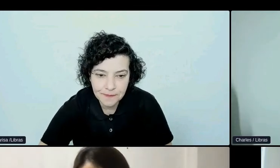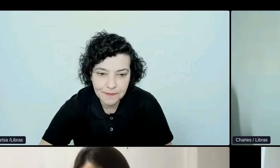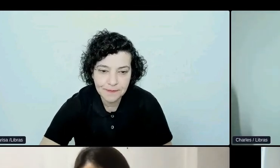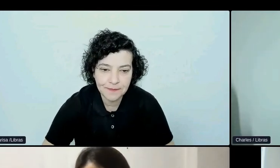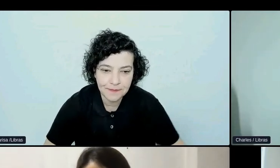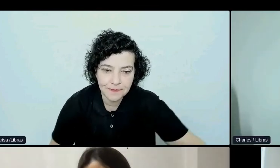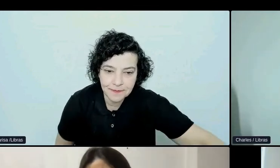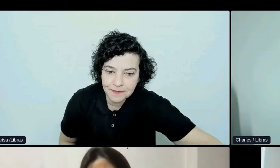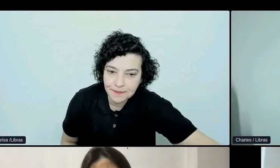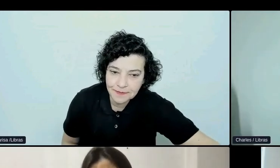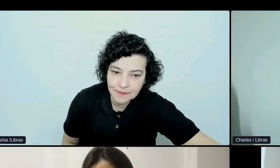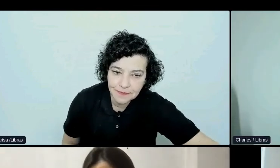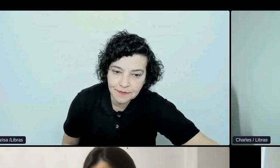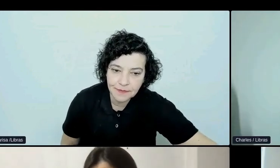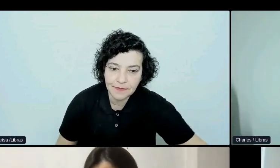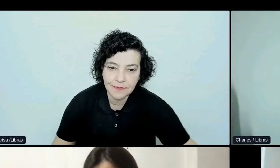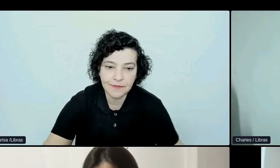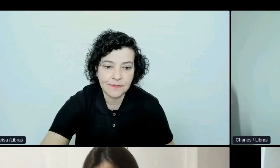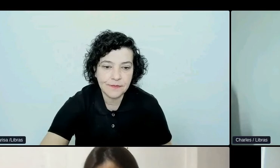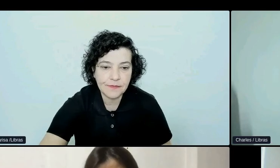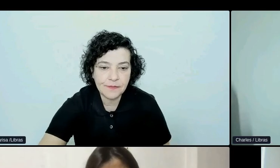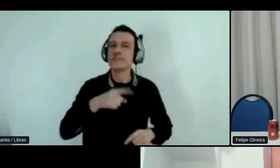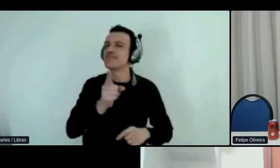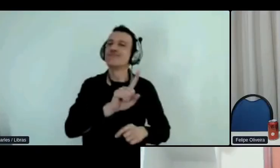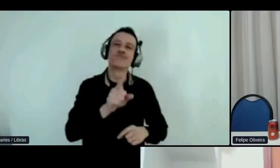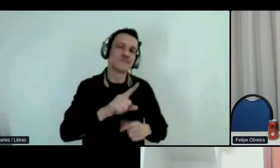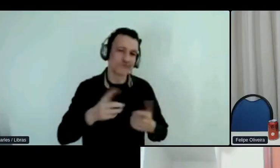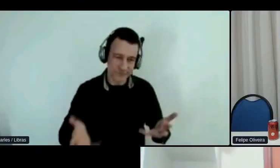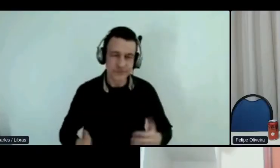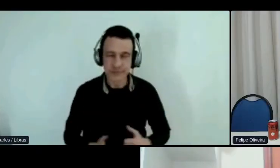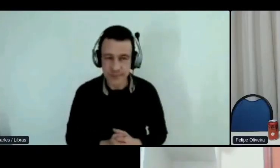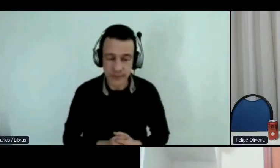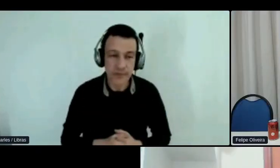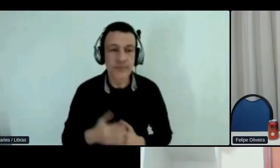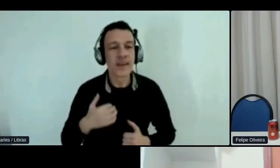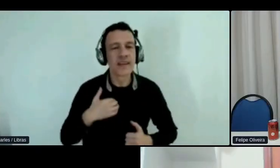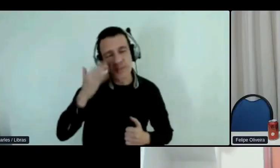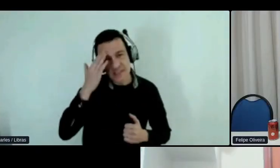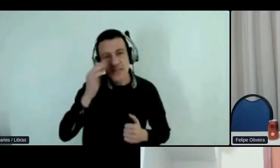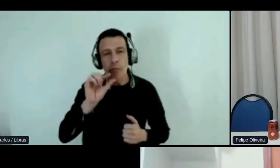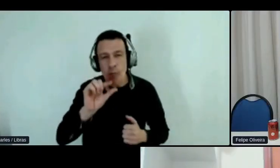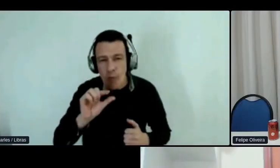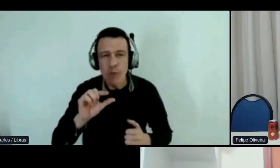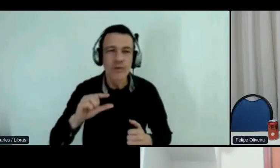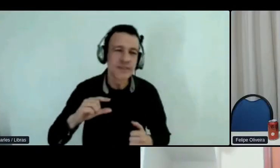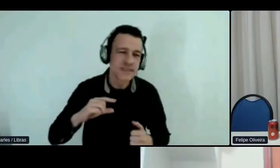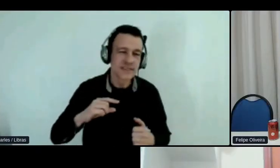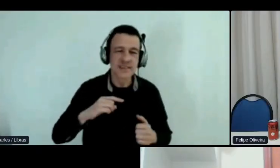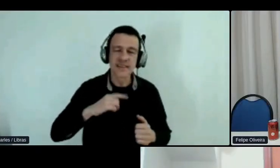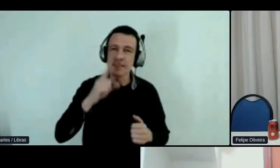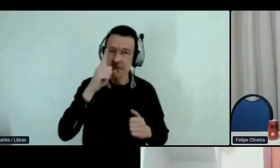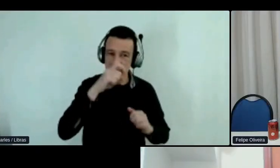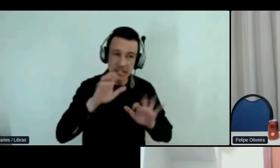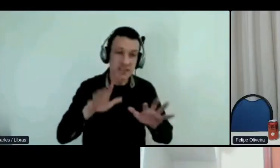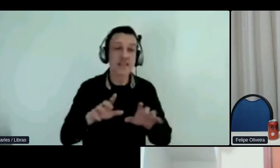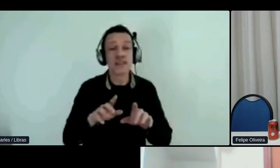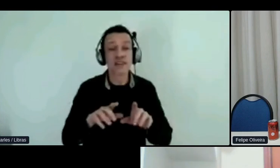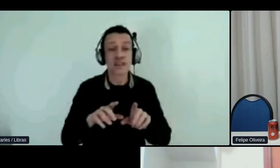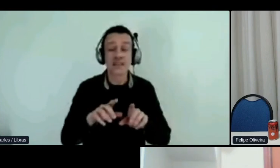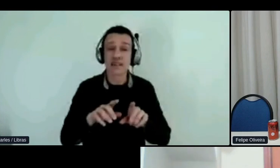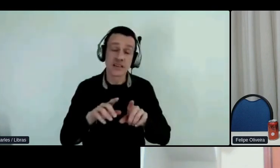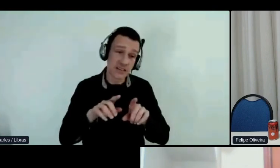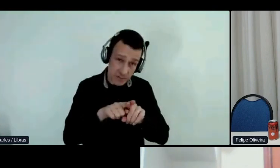Tudo isso, e tem que estar, as regras teriam que estar claras, né? Mas nem todas as reuniões, isso, assim, todo mundo espera um ou outro